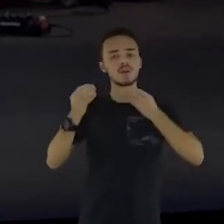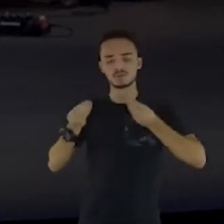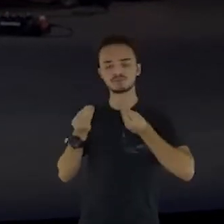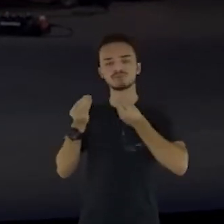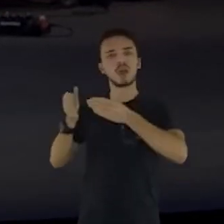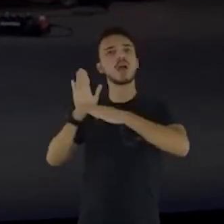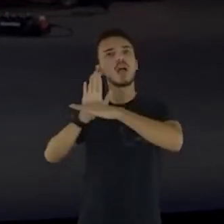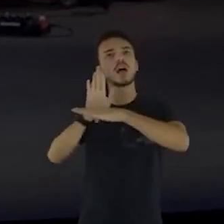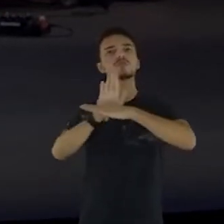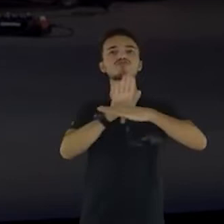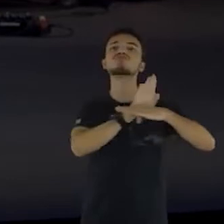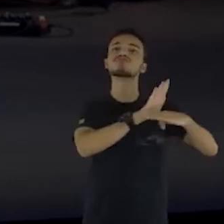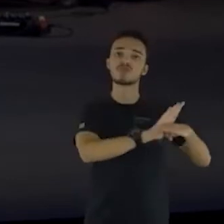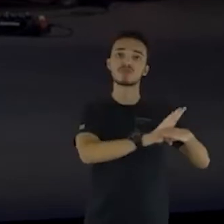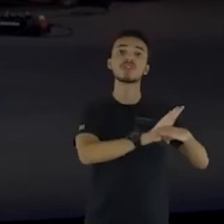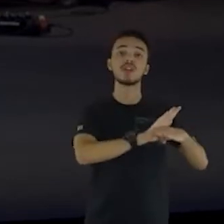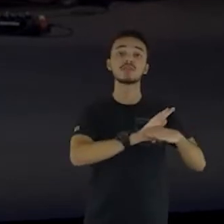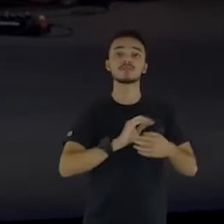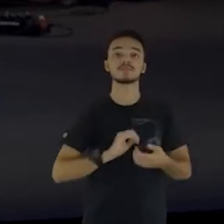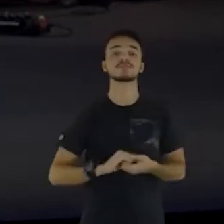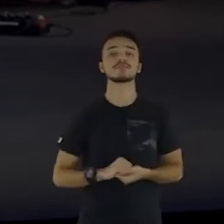entenda uma coisa,